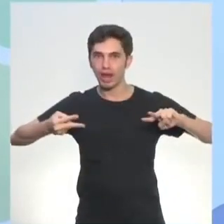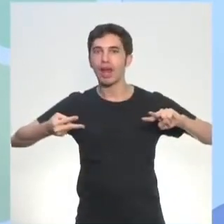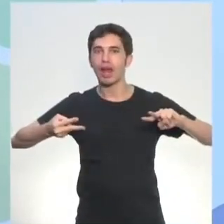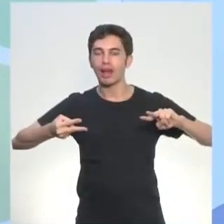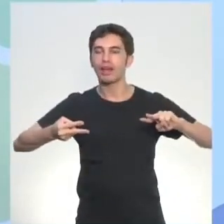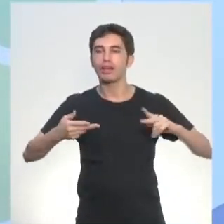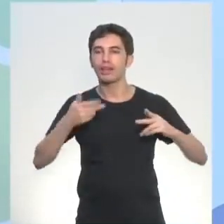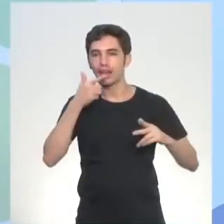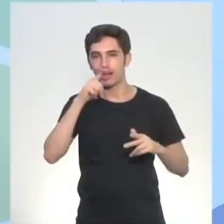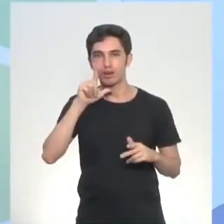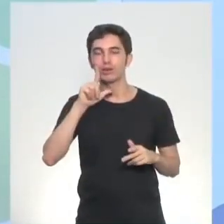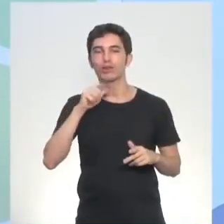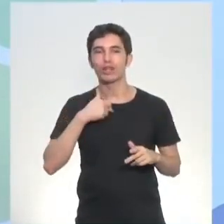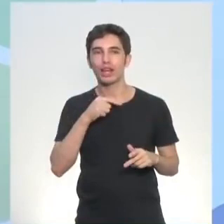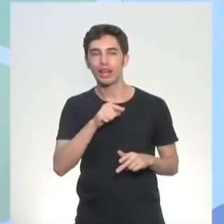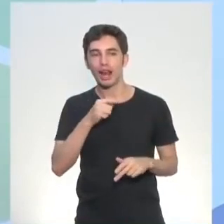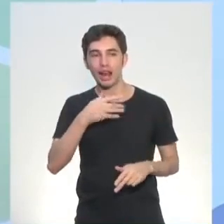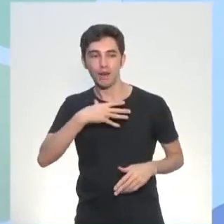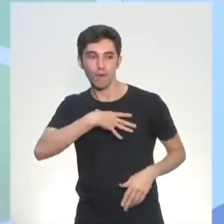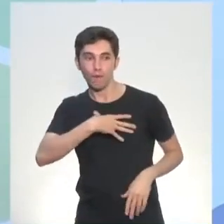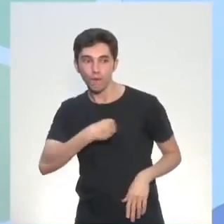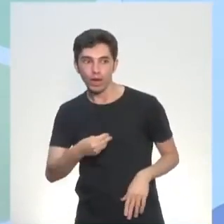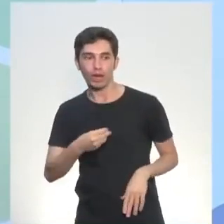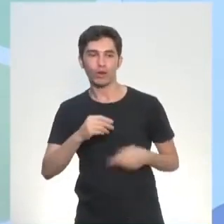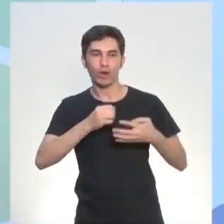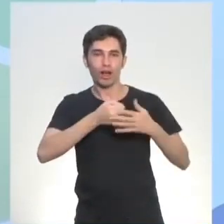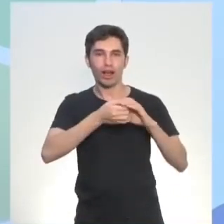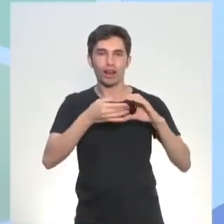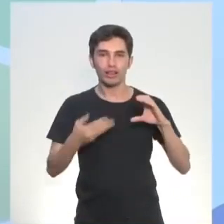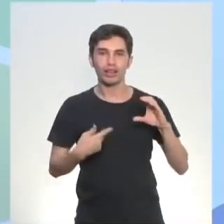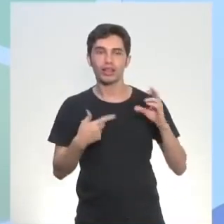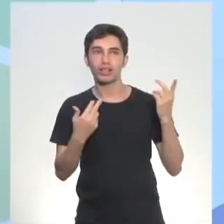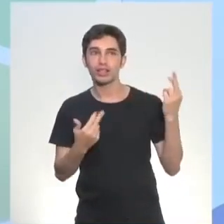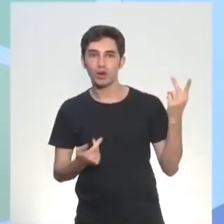Renata também participou aqui com a gente, olha que beleza,